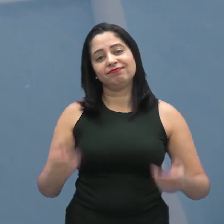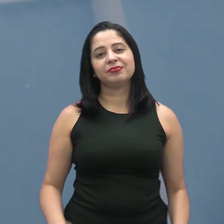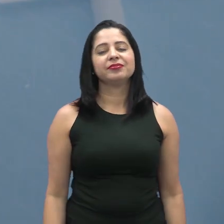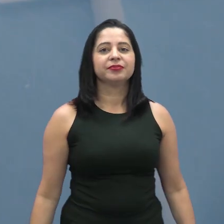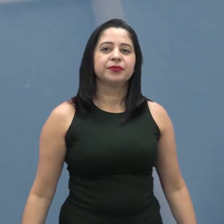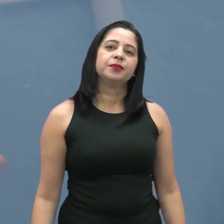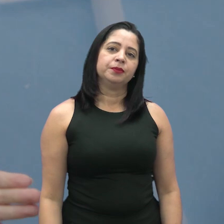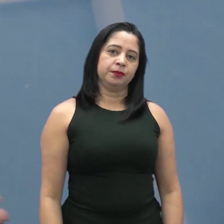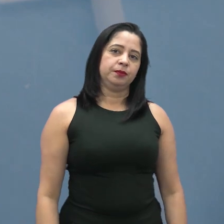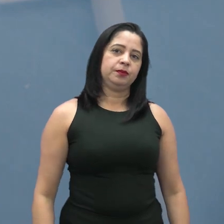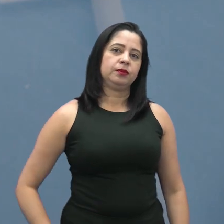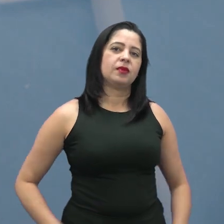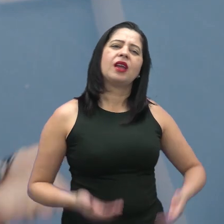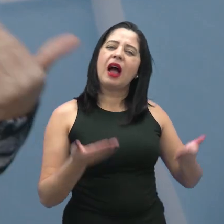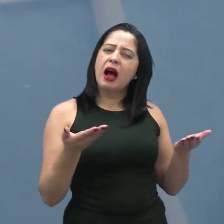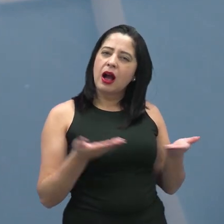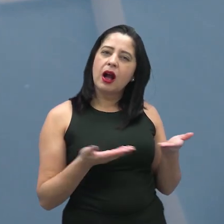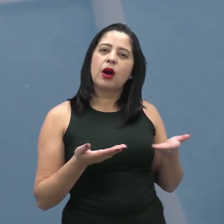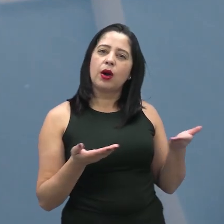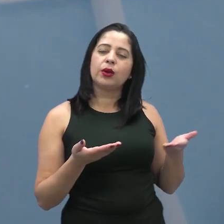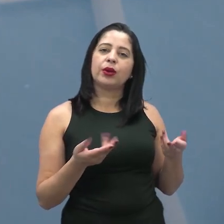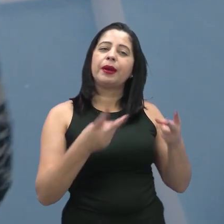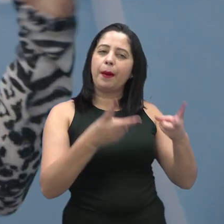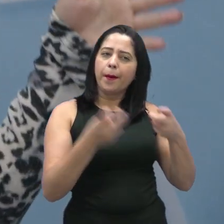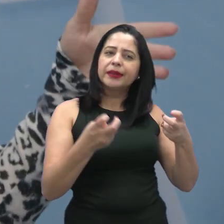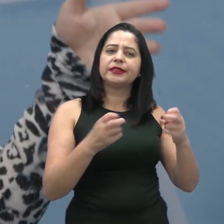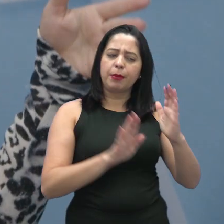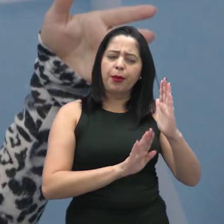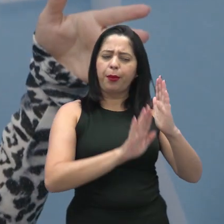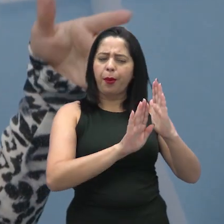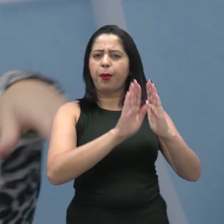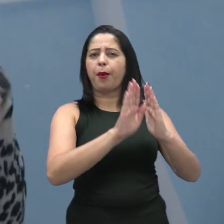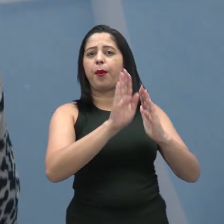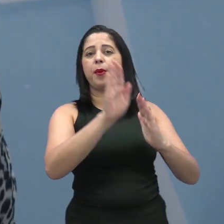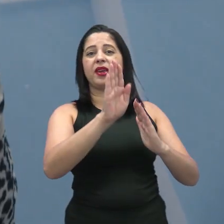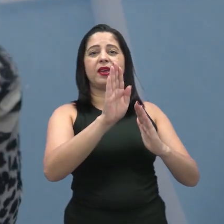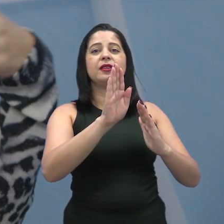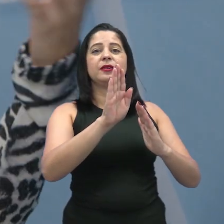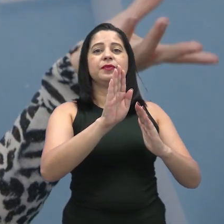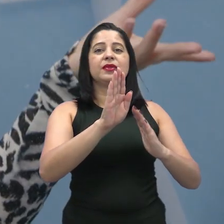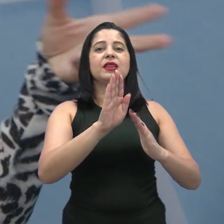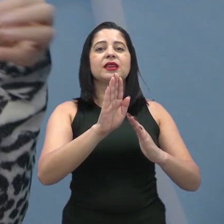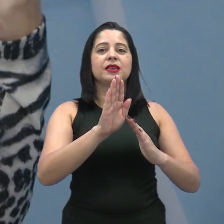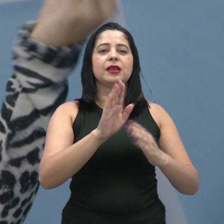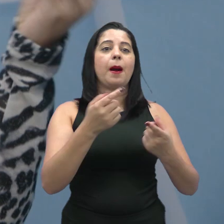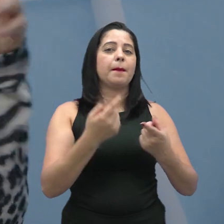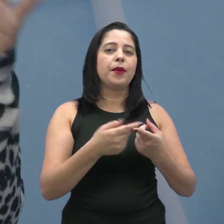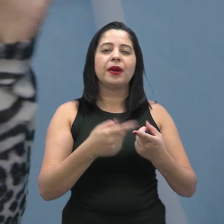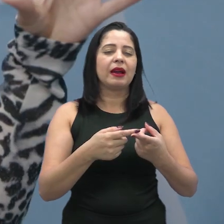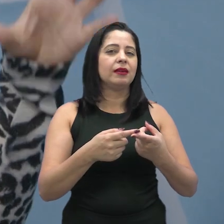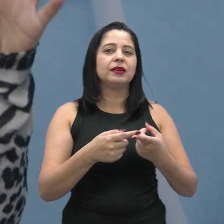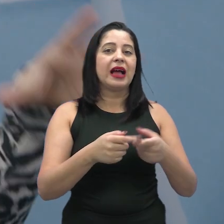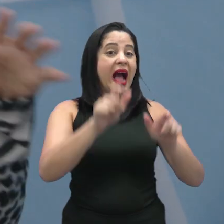a gente vê um modelo que não só de hoje, né, vem crescendo já há alguns anos, muito por conta do imediatismo, né,